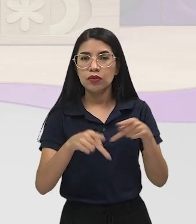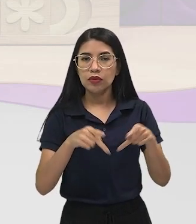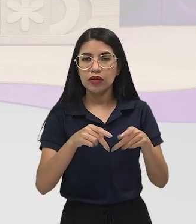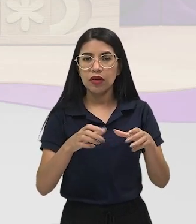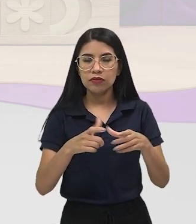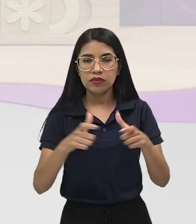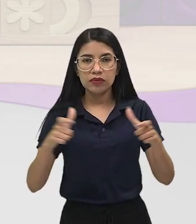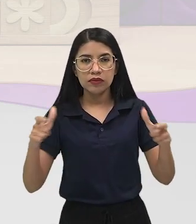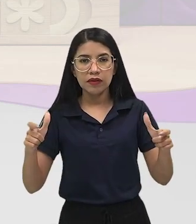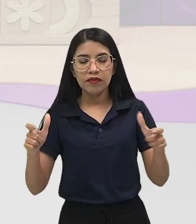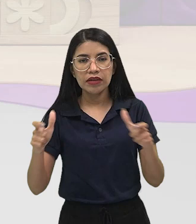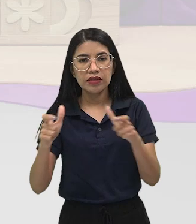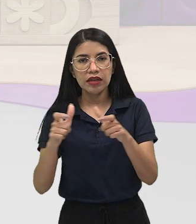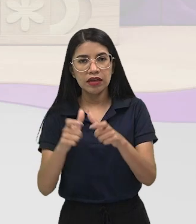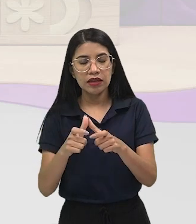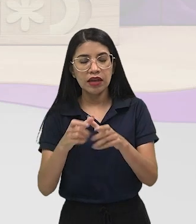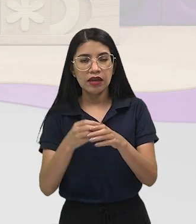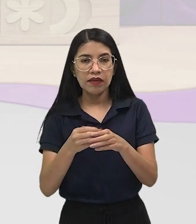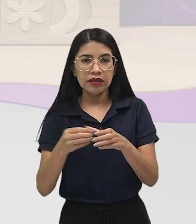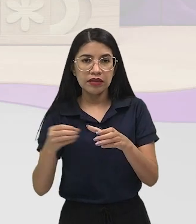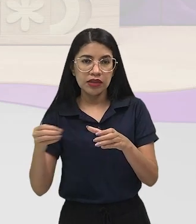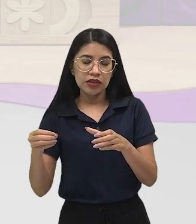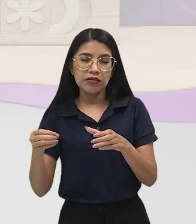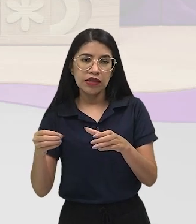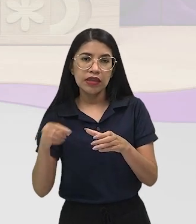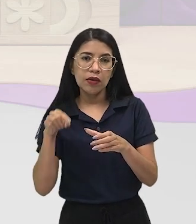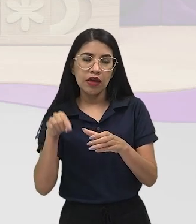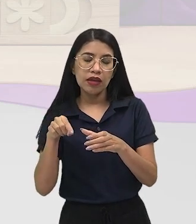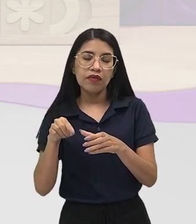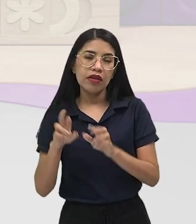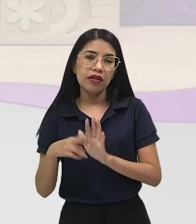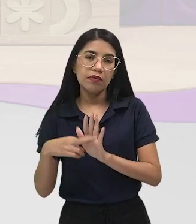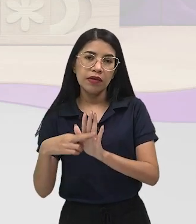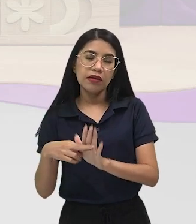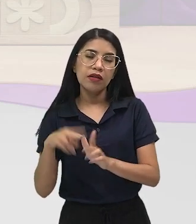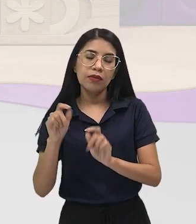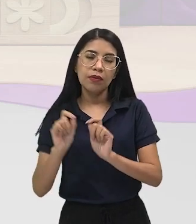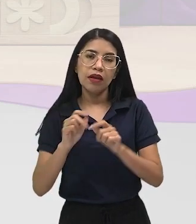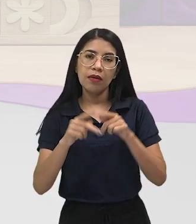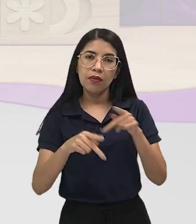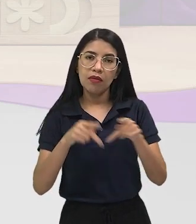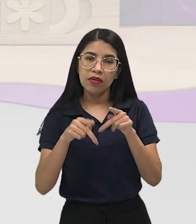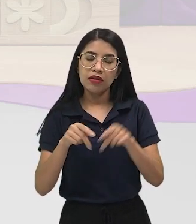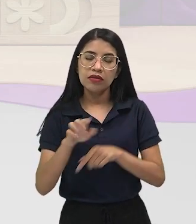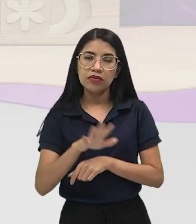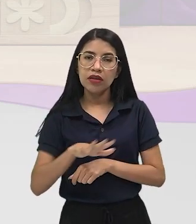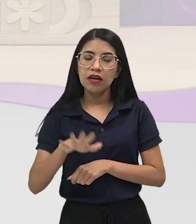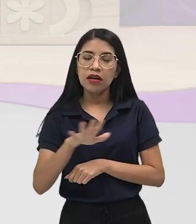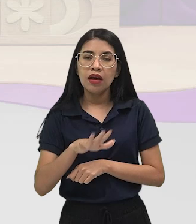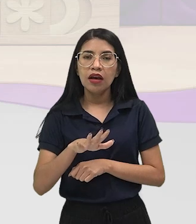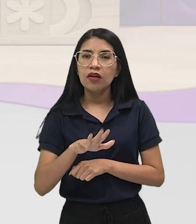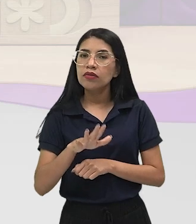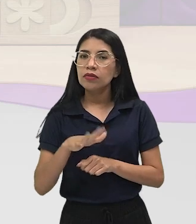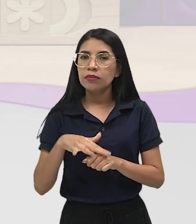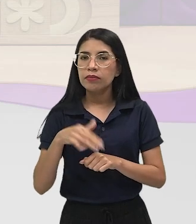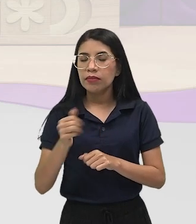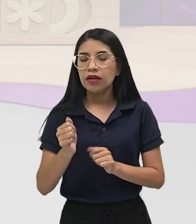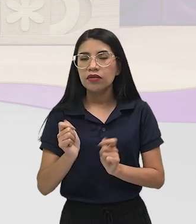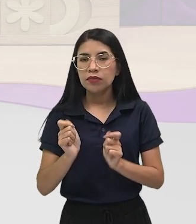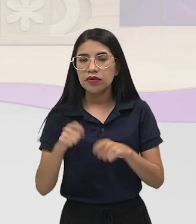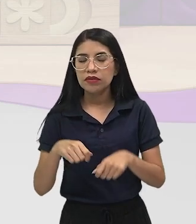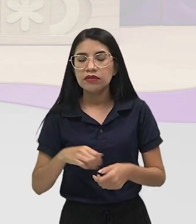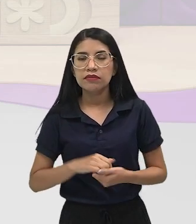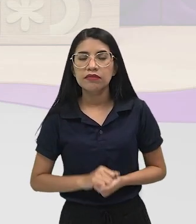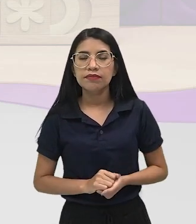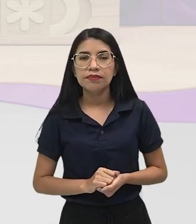subconjunto. Então, a amostra deve representar a população da melhor maneira possível. E,